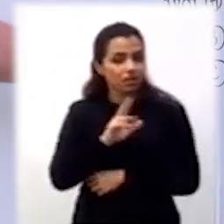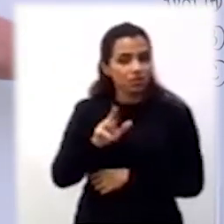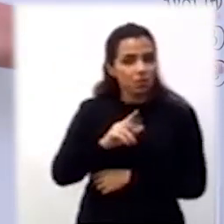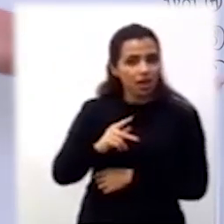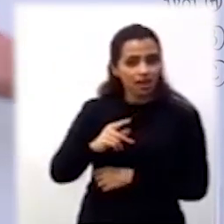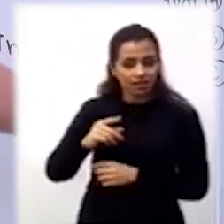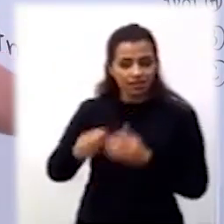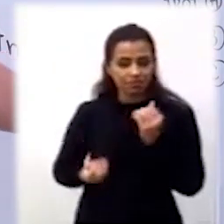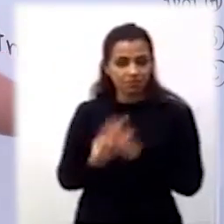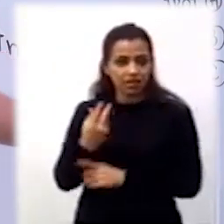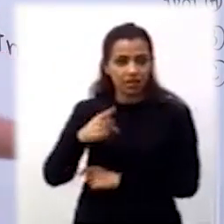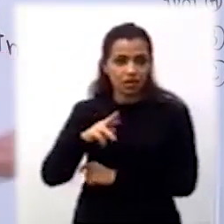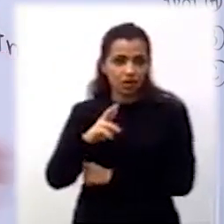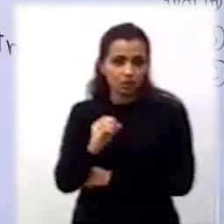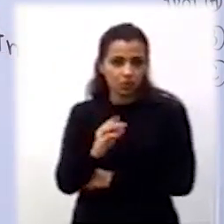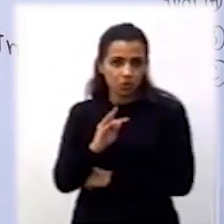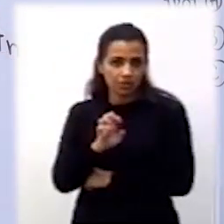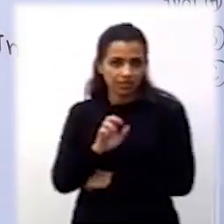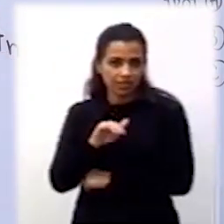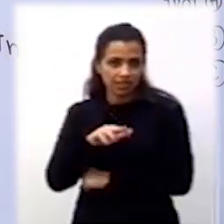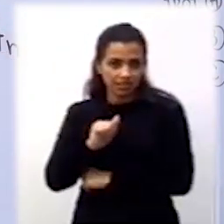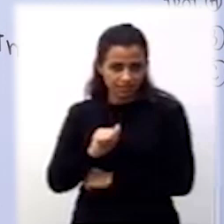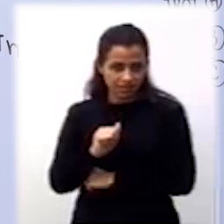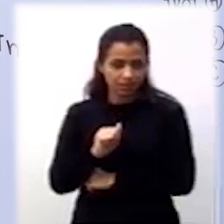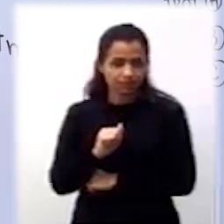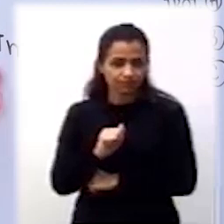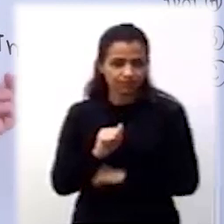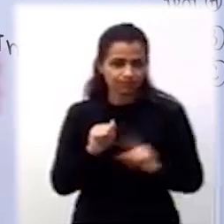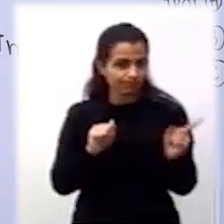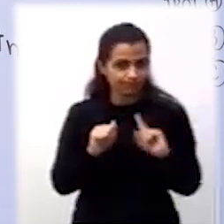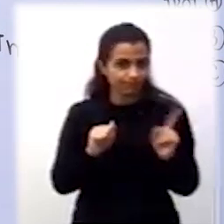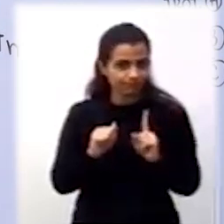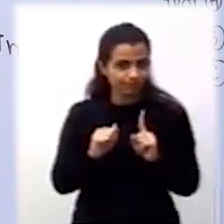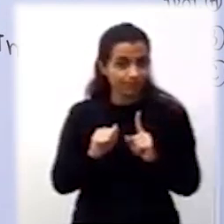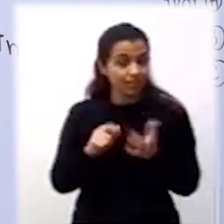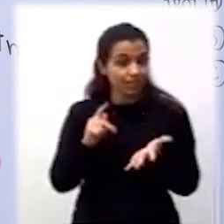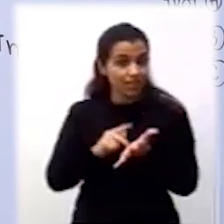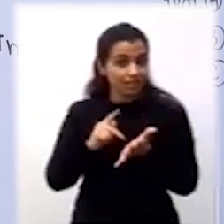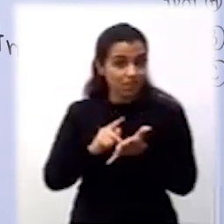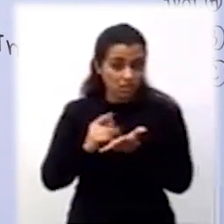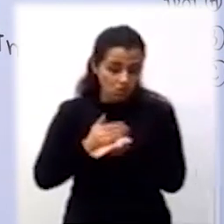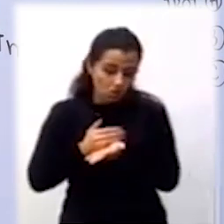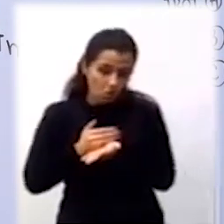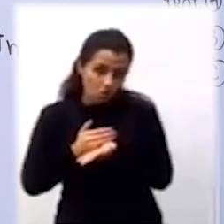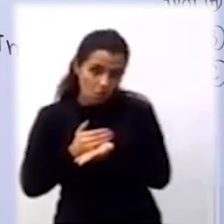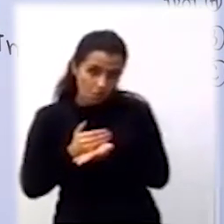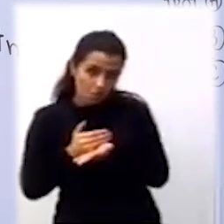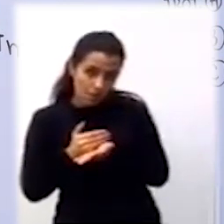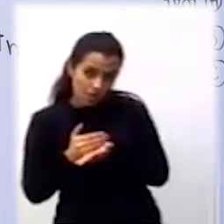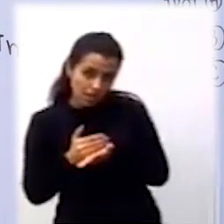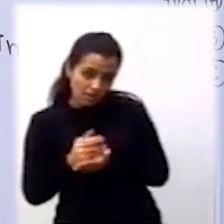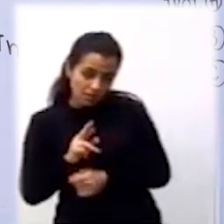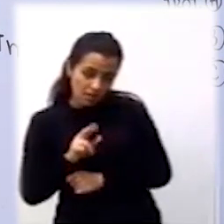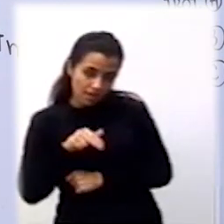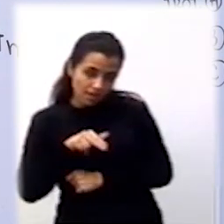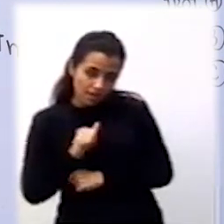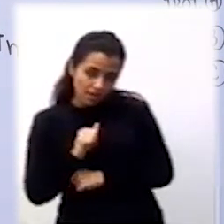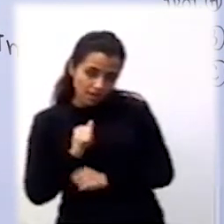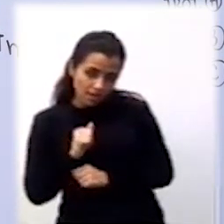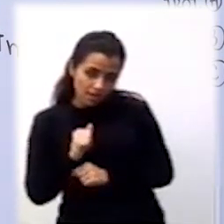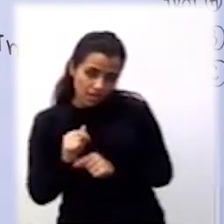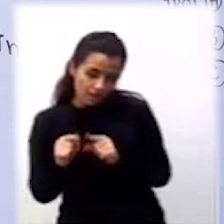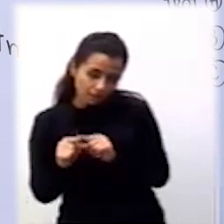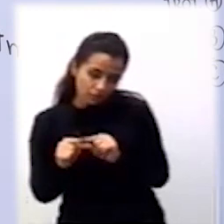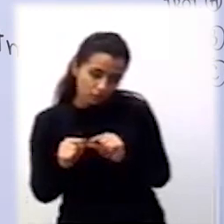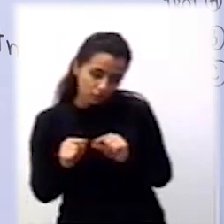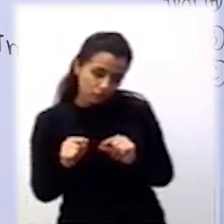nosso corpo. Prote aqui é proteína, tá? Ele primeiro manda a mensagem para o RNA M. Qual é o RNA M? É um RNA mensageiro, tá?